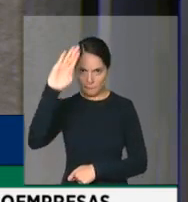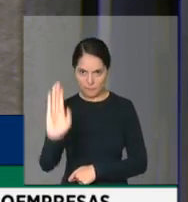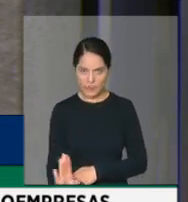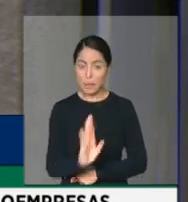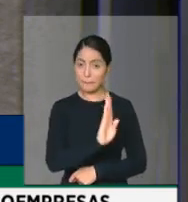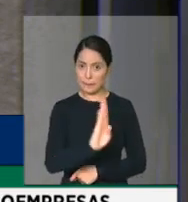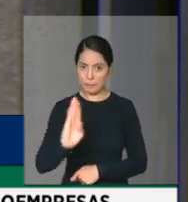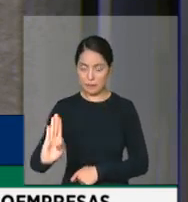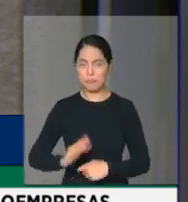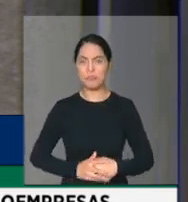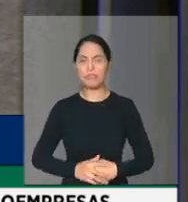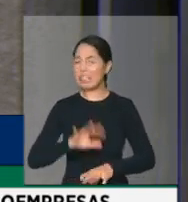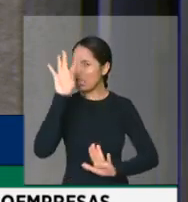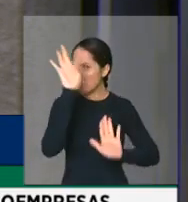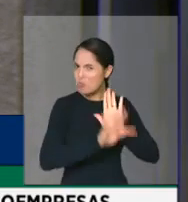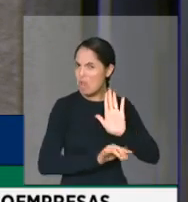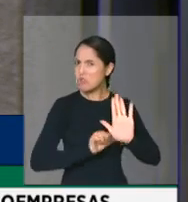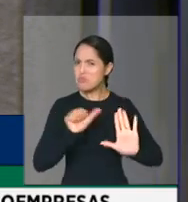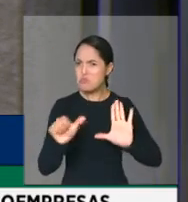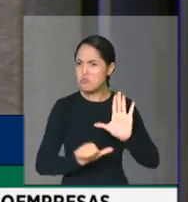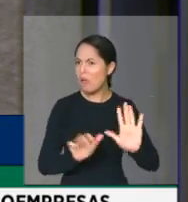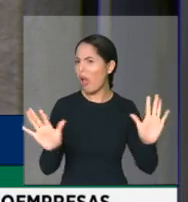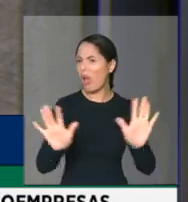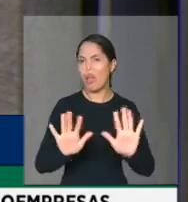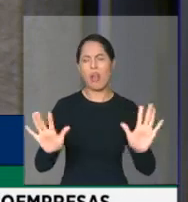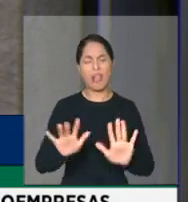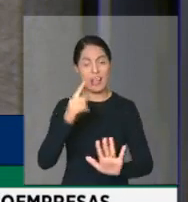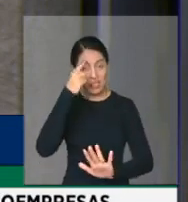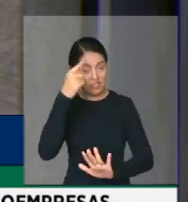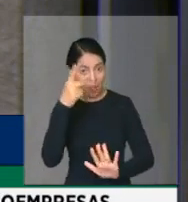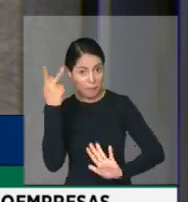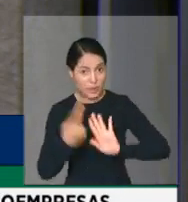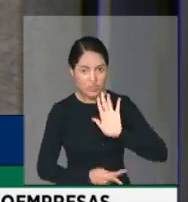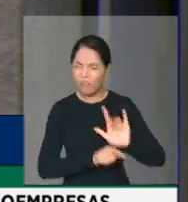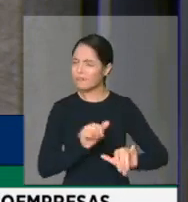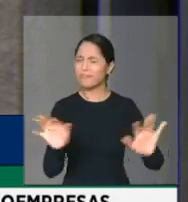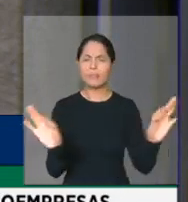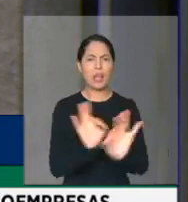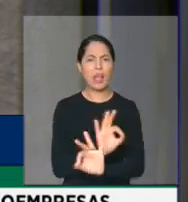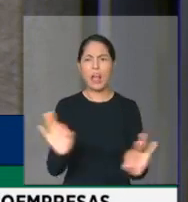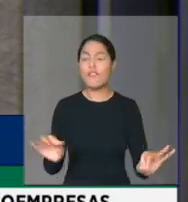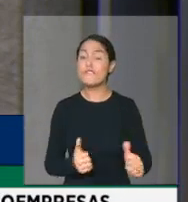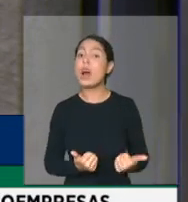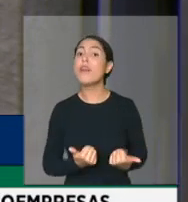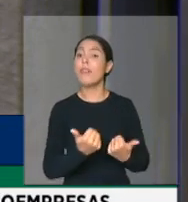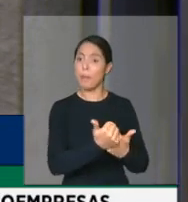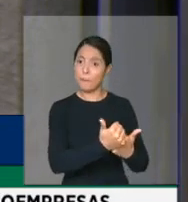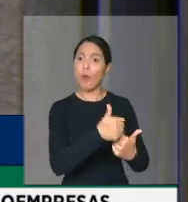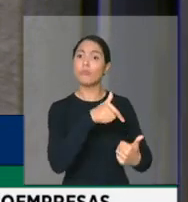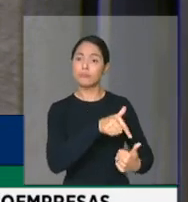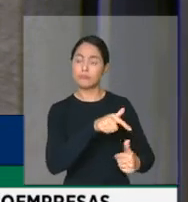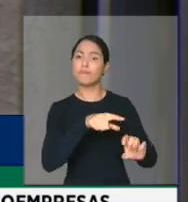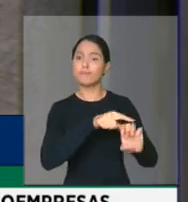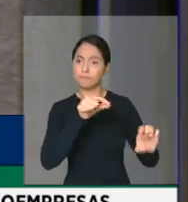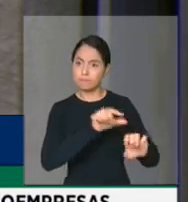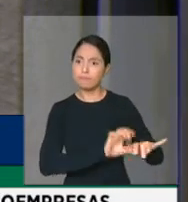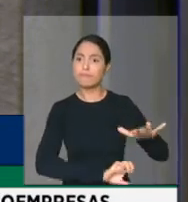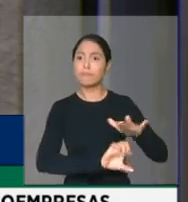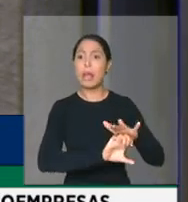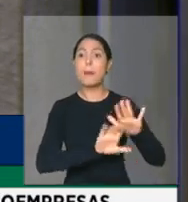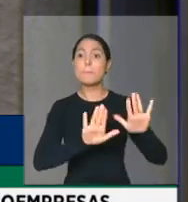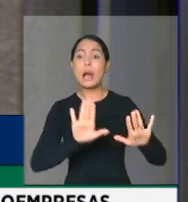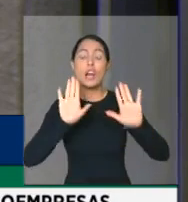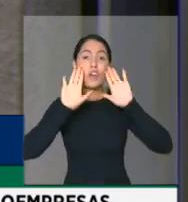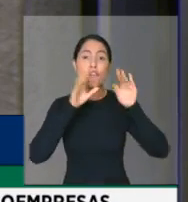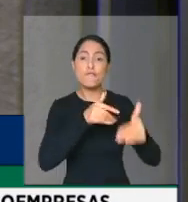em relação ao texto, a ideia do projeto, a ajuda para os pequenos e microempresários, apenas que quem vai